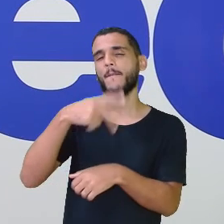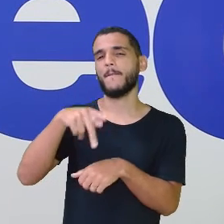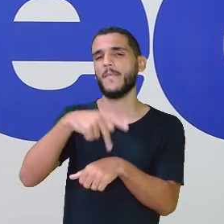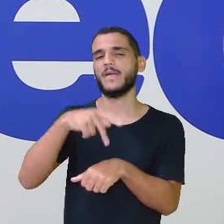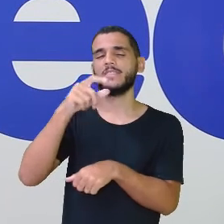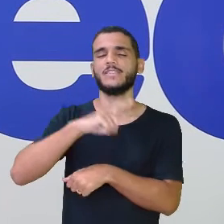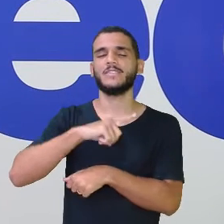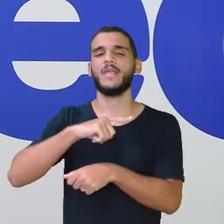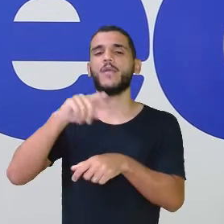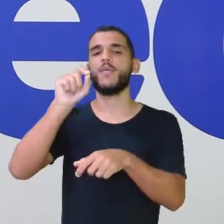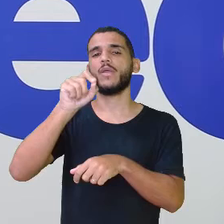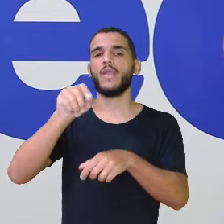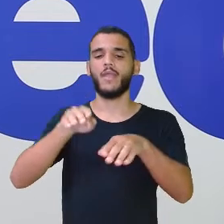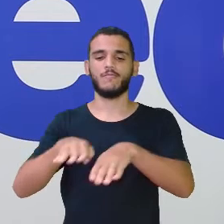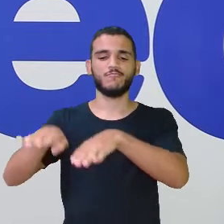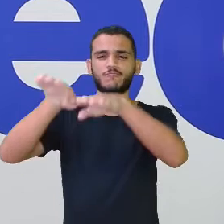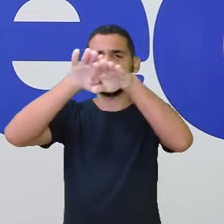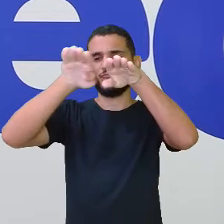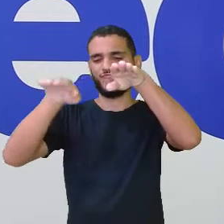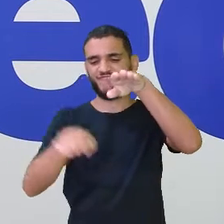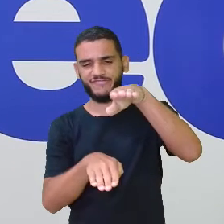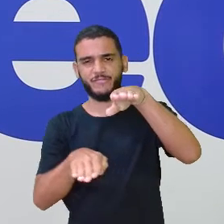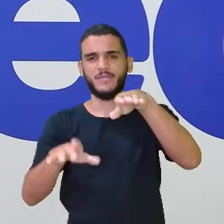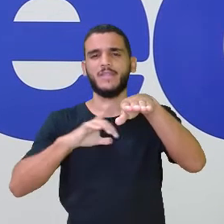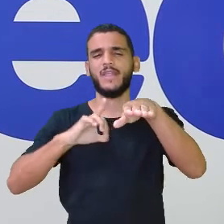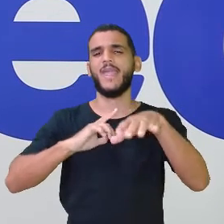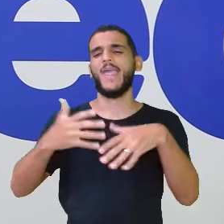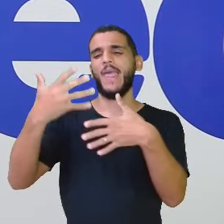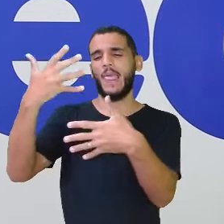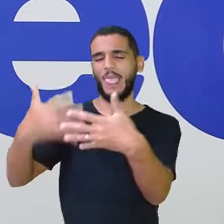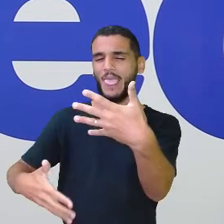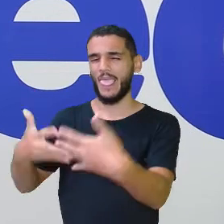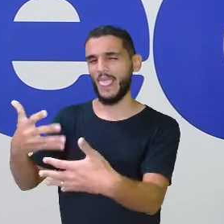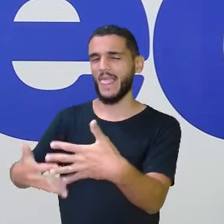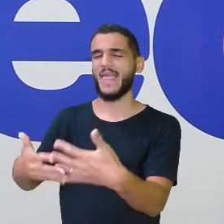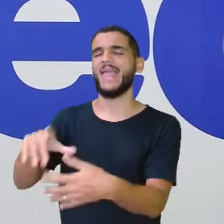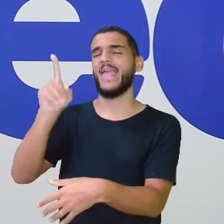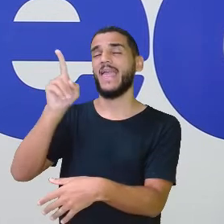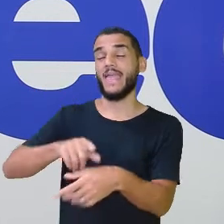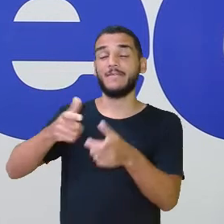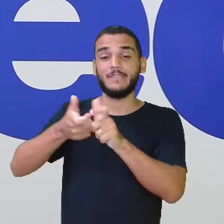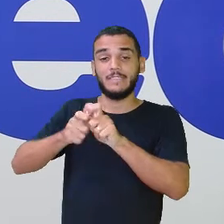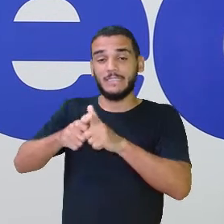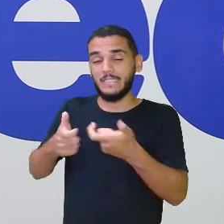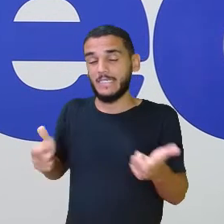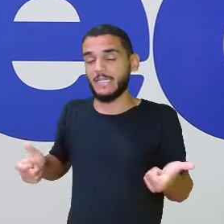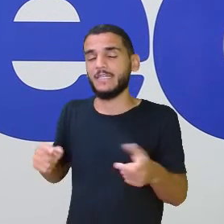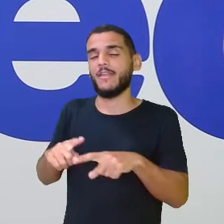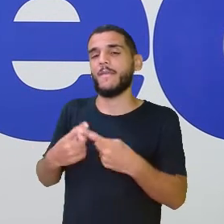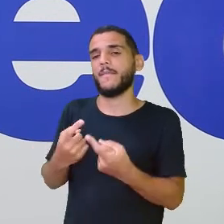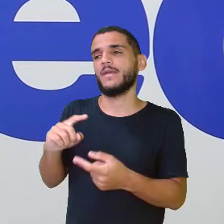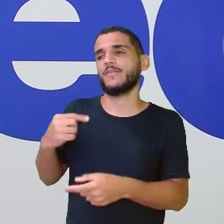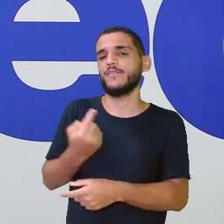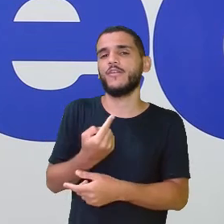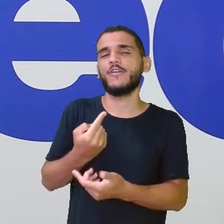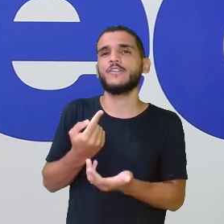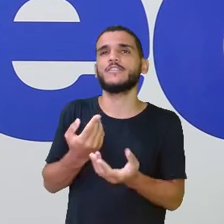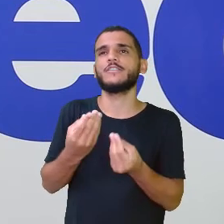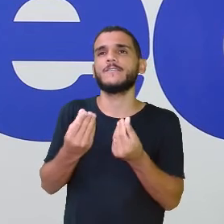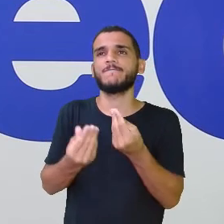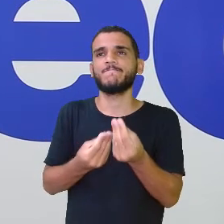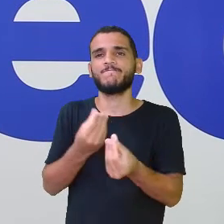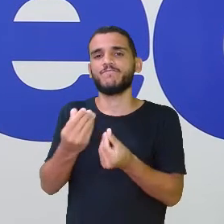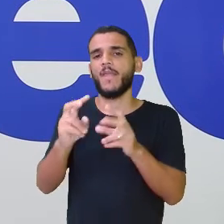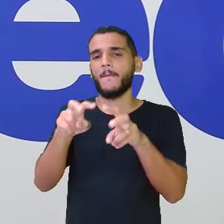tem uma desigualdade, que tem uma complexidade, né? Um país que é tão grande e a gente chegar, né, e